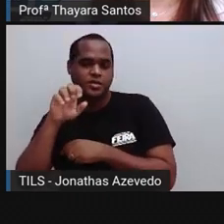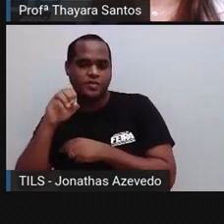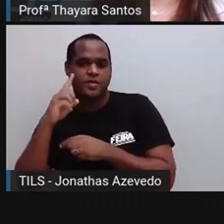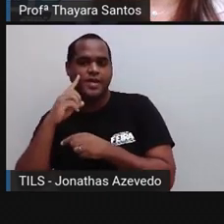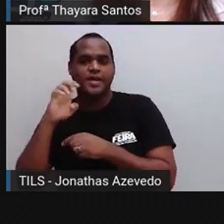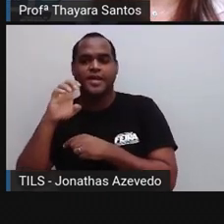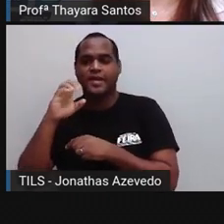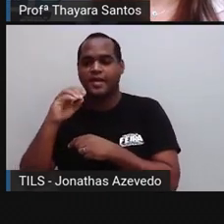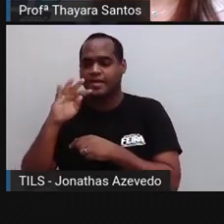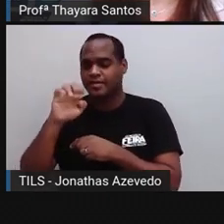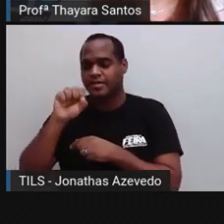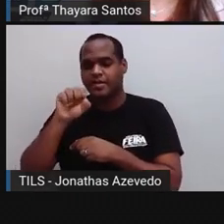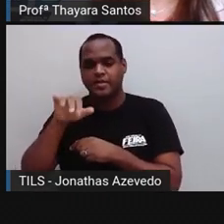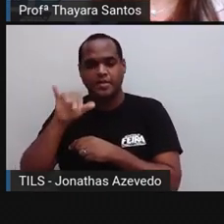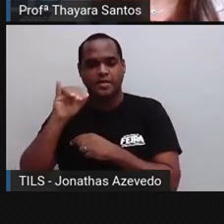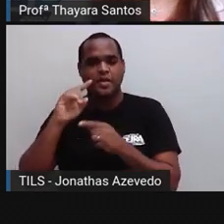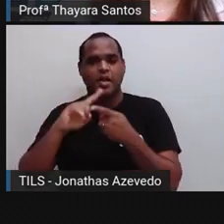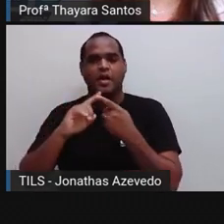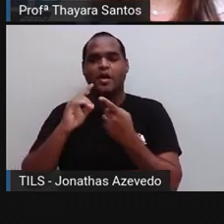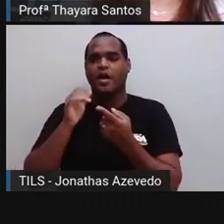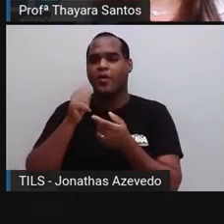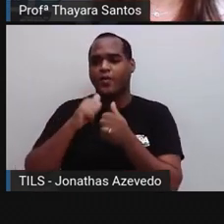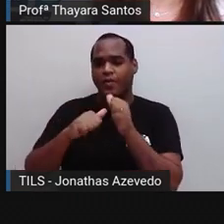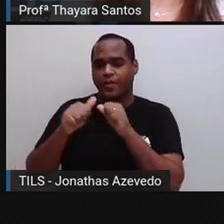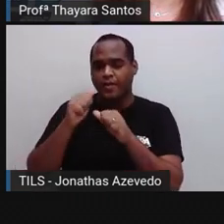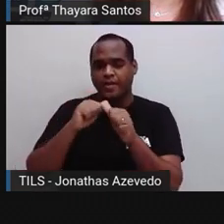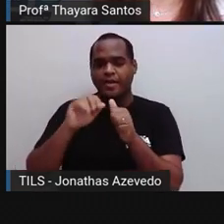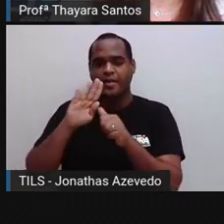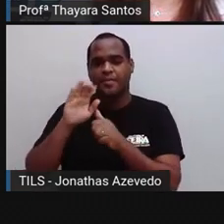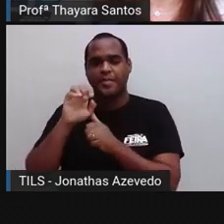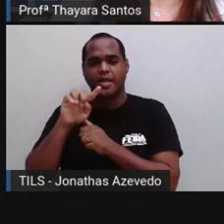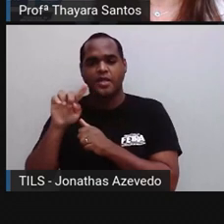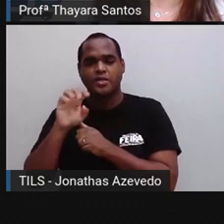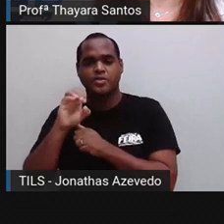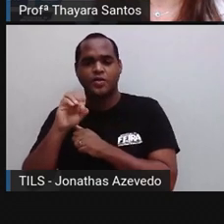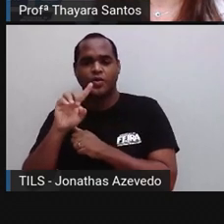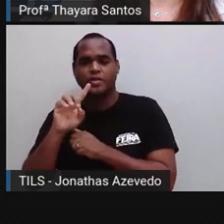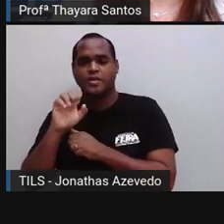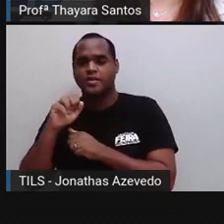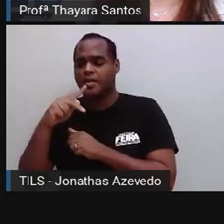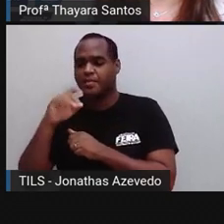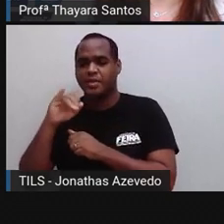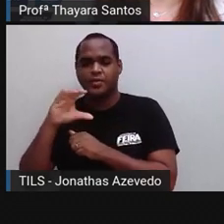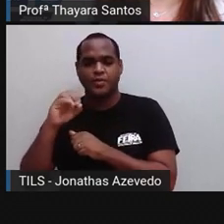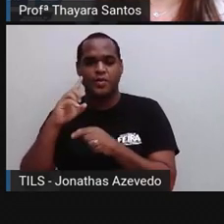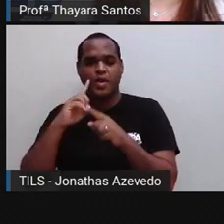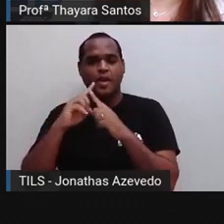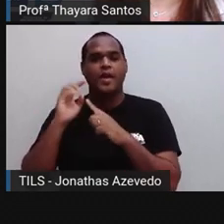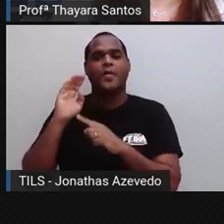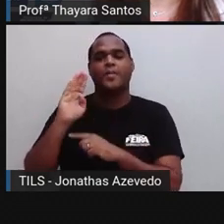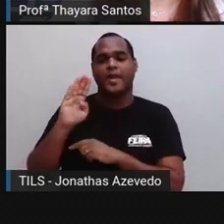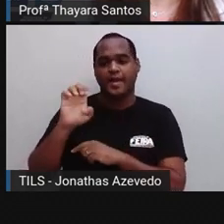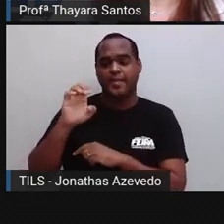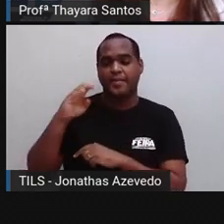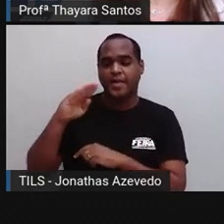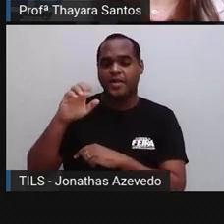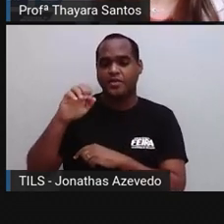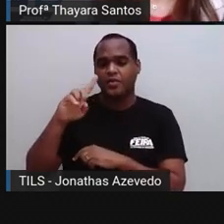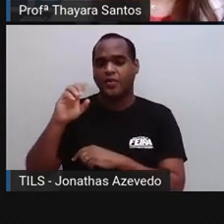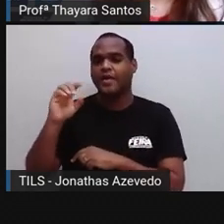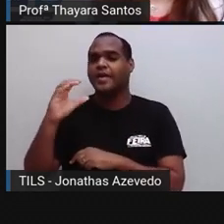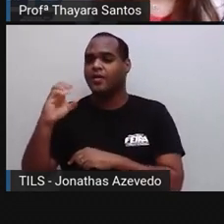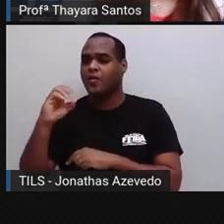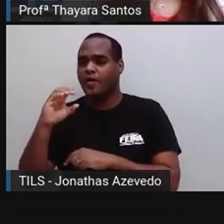anorexígenos e êxtase. Letra D, álcool e benzodiazepínicos. Ou letra E, benzodiazepínicos e